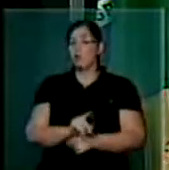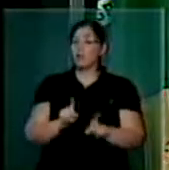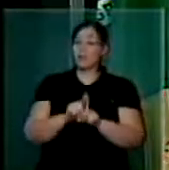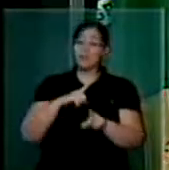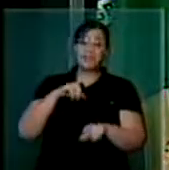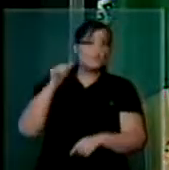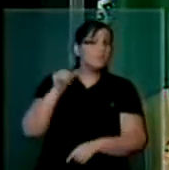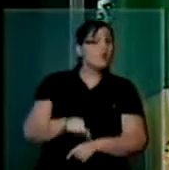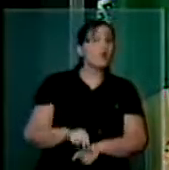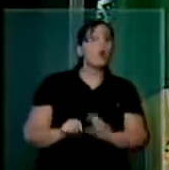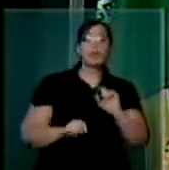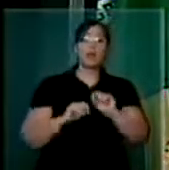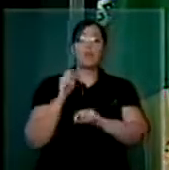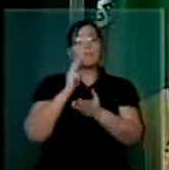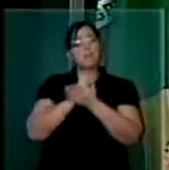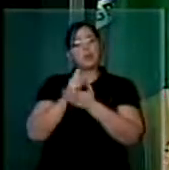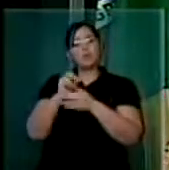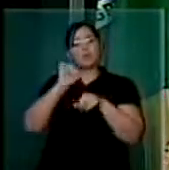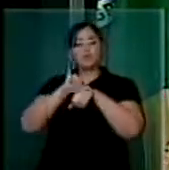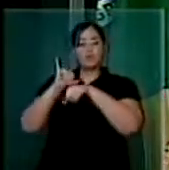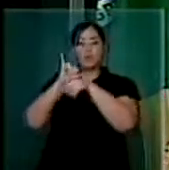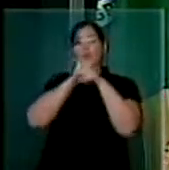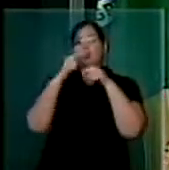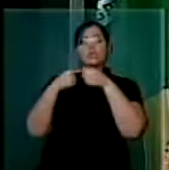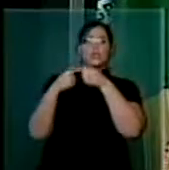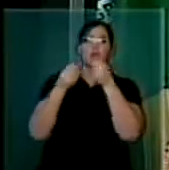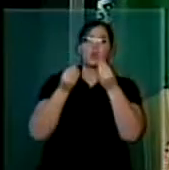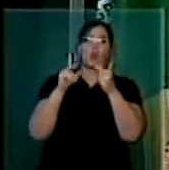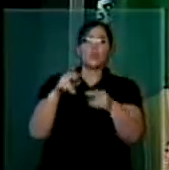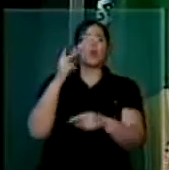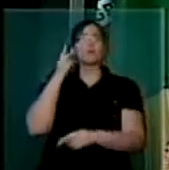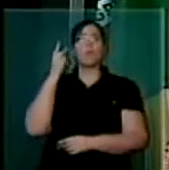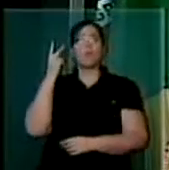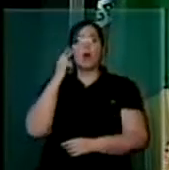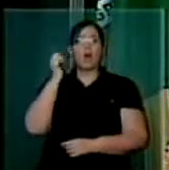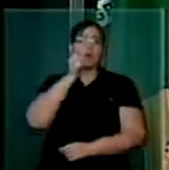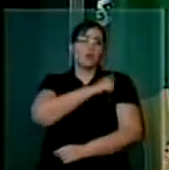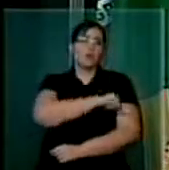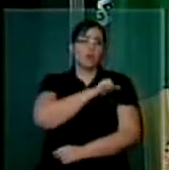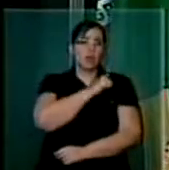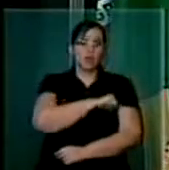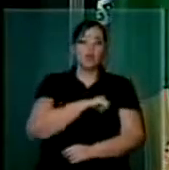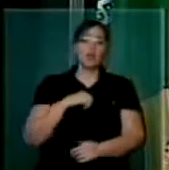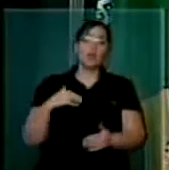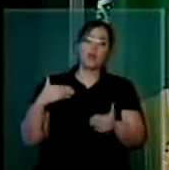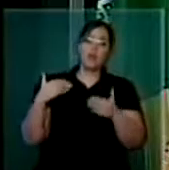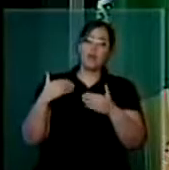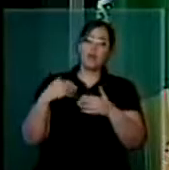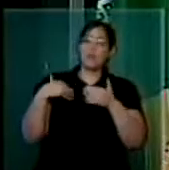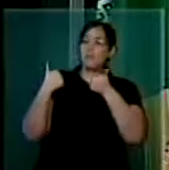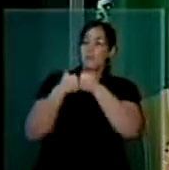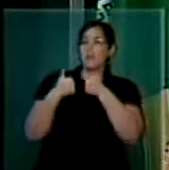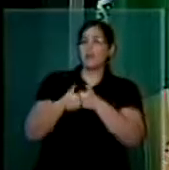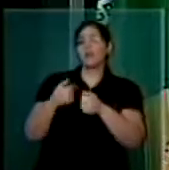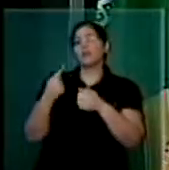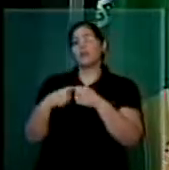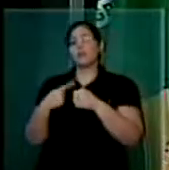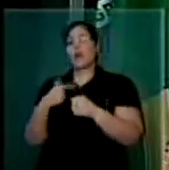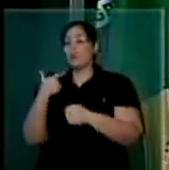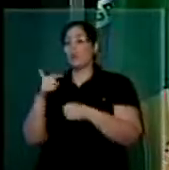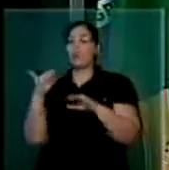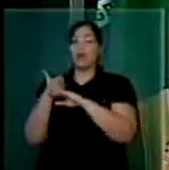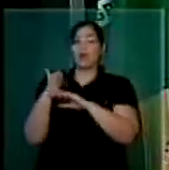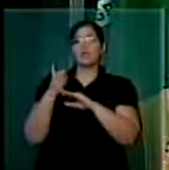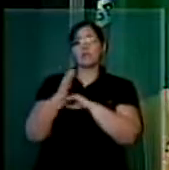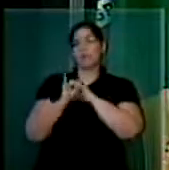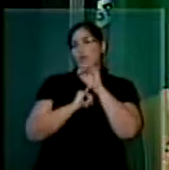grave, mesmo nos grandes centros urbanos, como São Paulo, Rio de Janeiro, há partes daquelas cidades que não têm o acesso